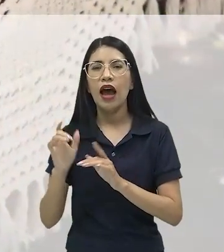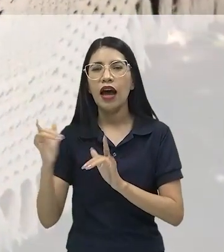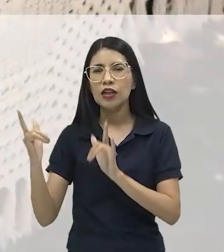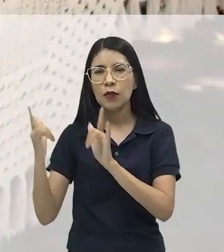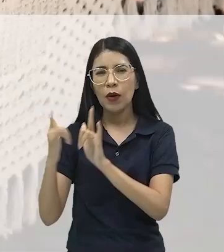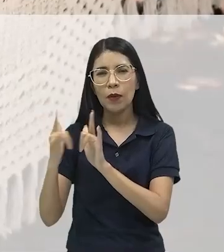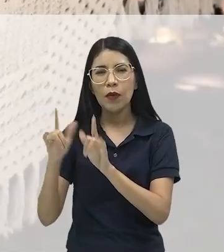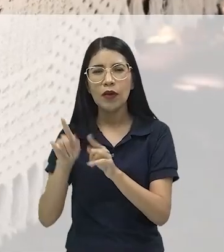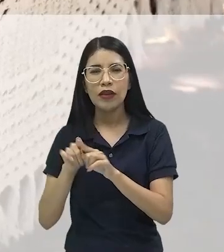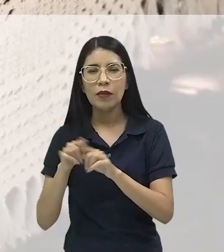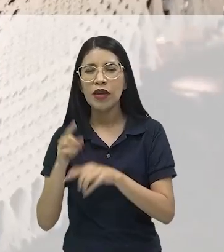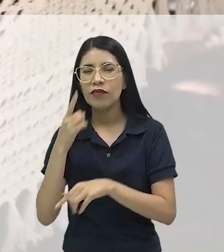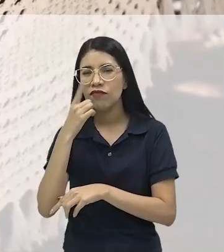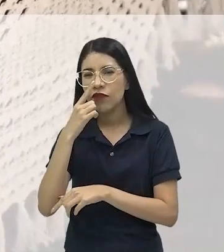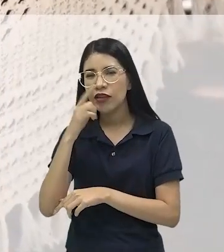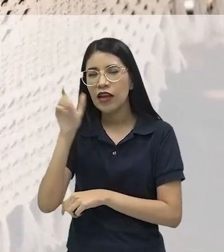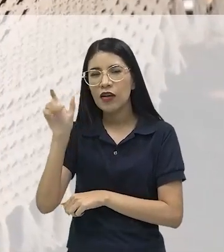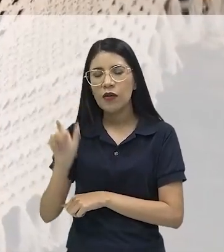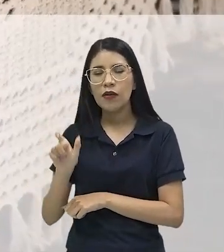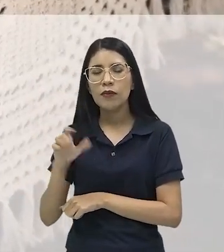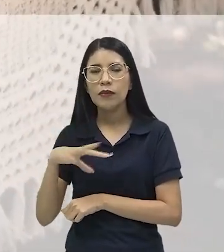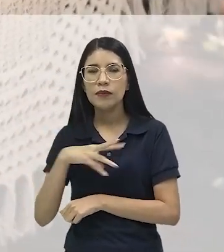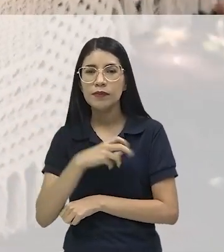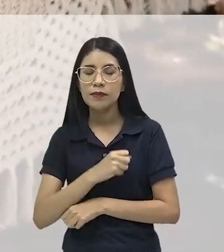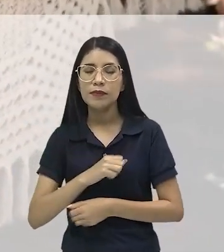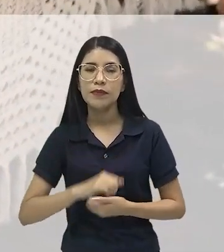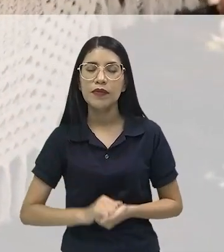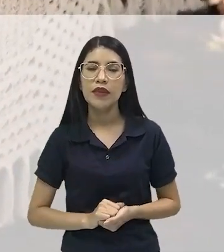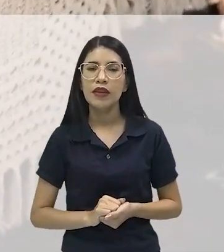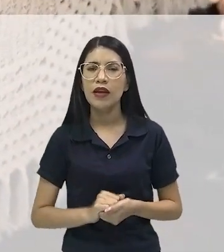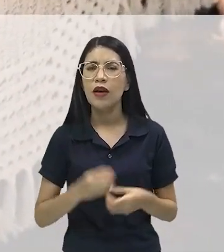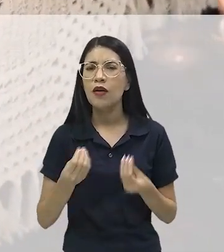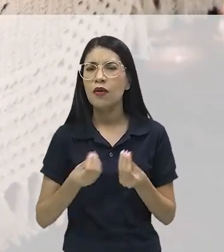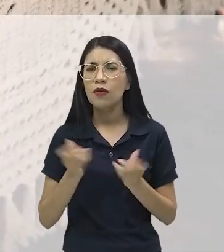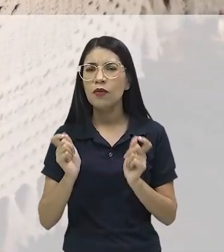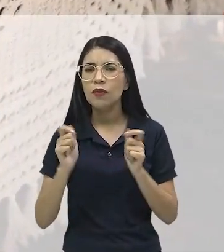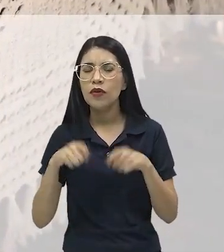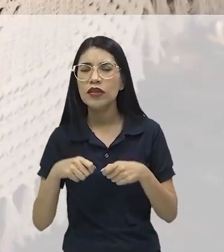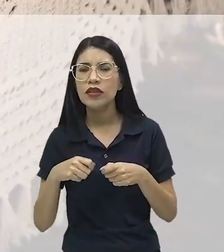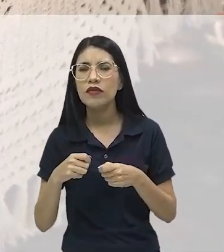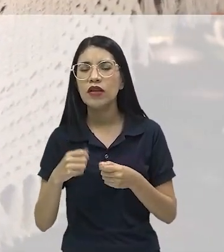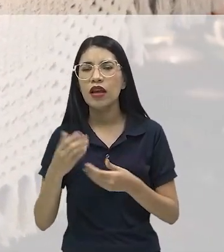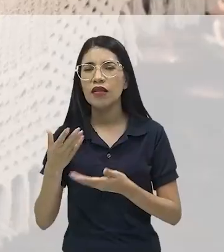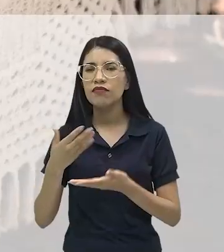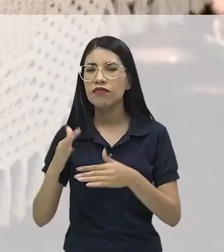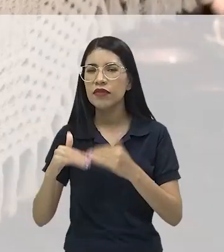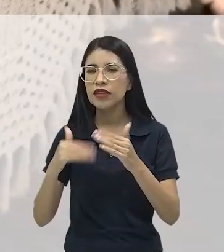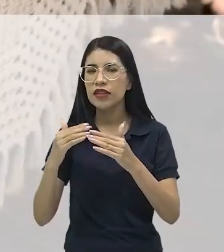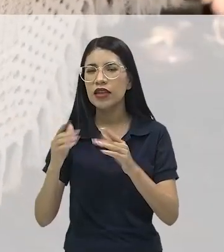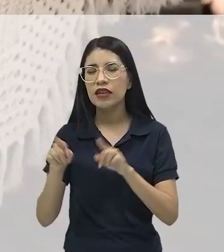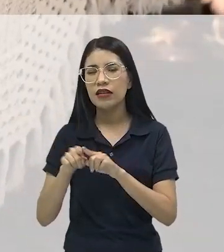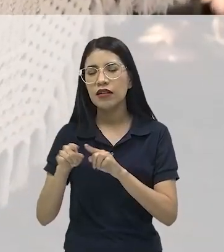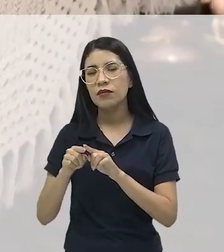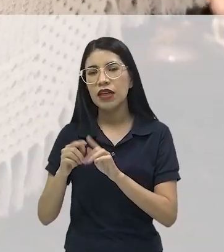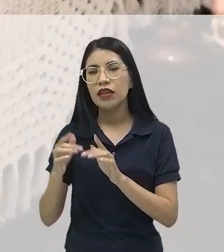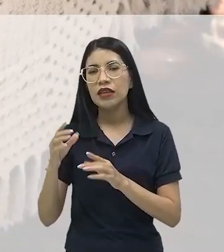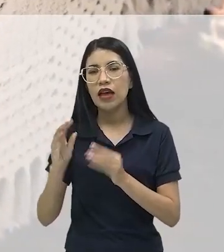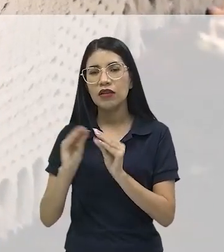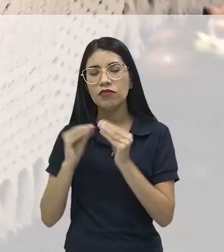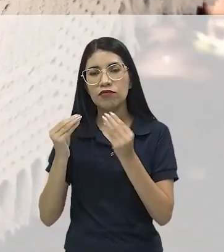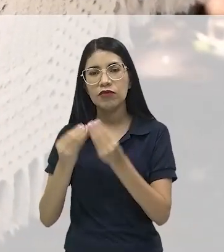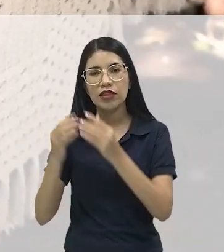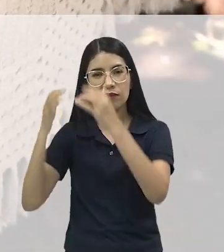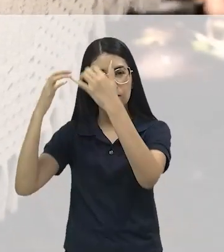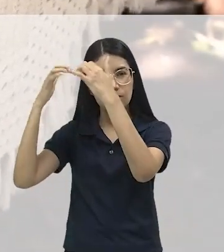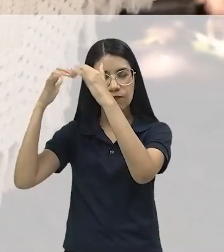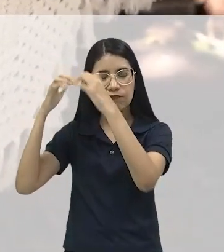também a intimidade emocional. Como é possível aí desenvolver, né, criar essa substância no nosso